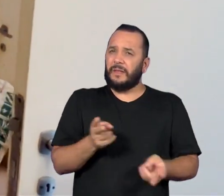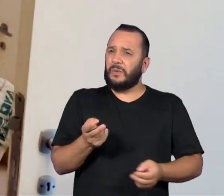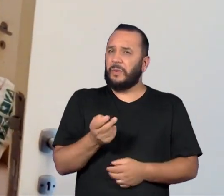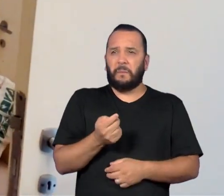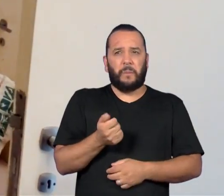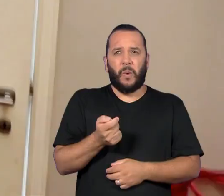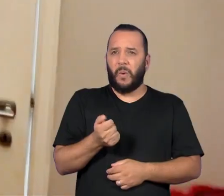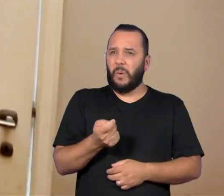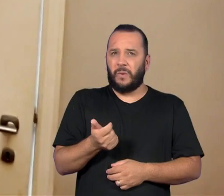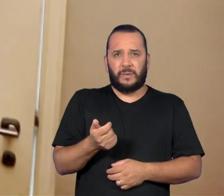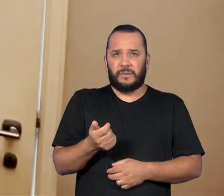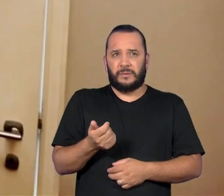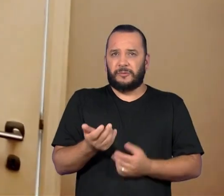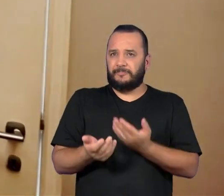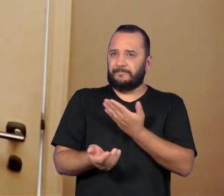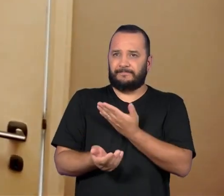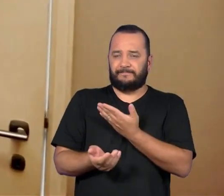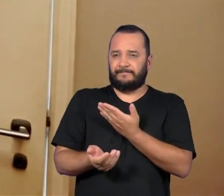com a porta.